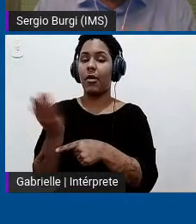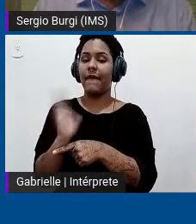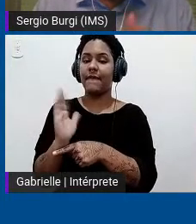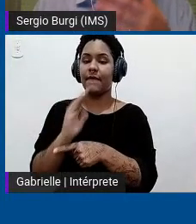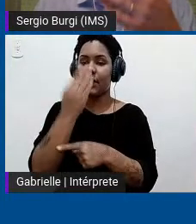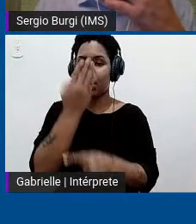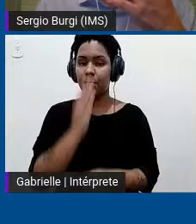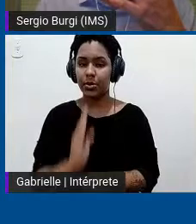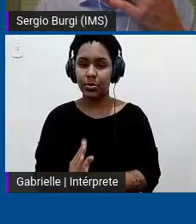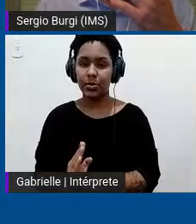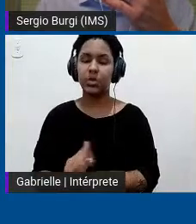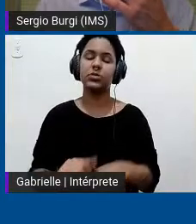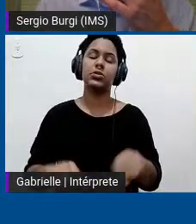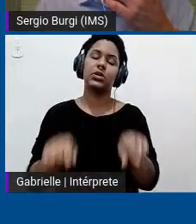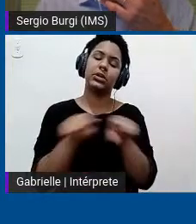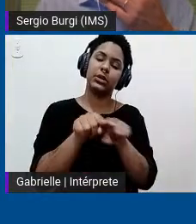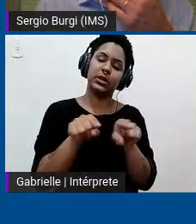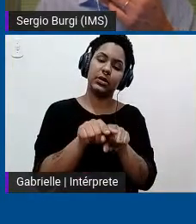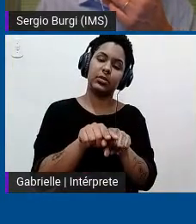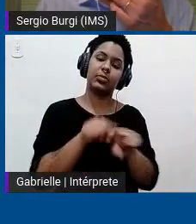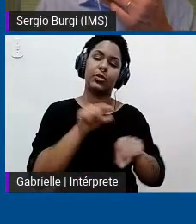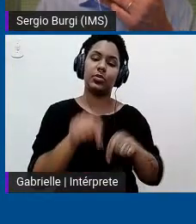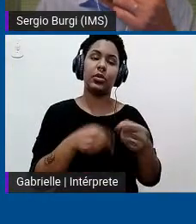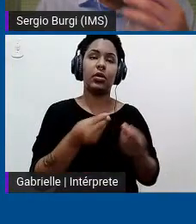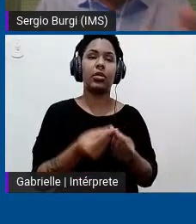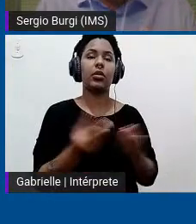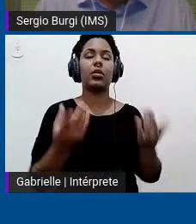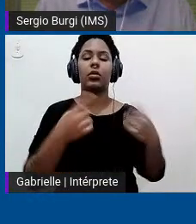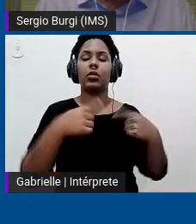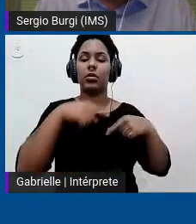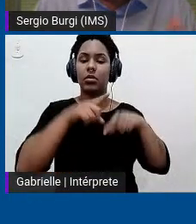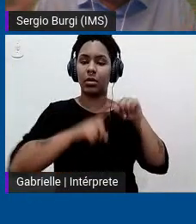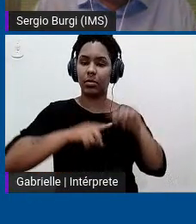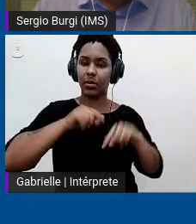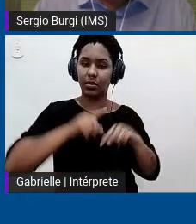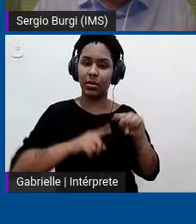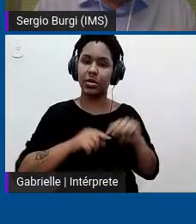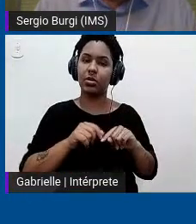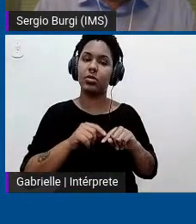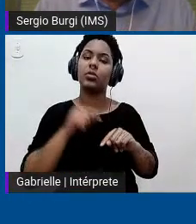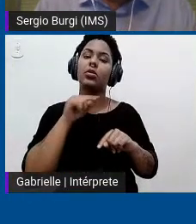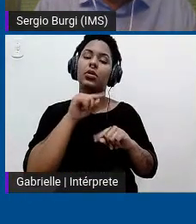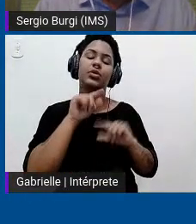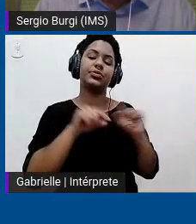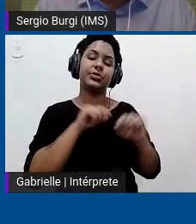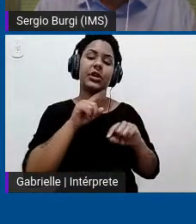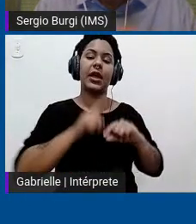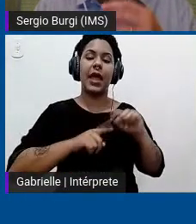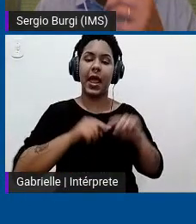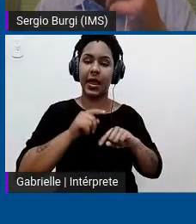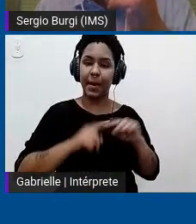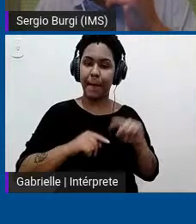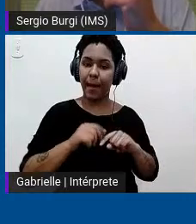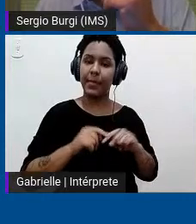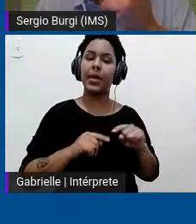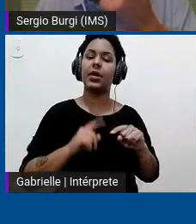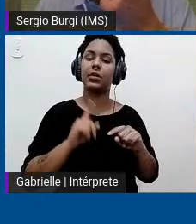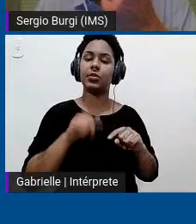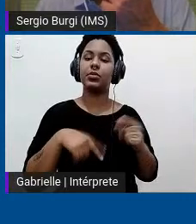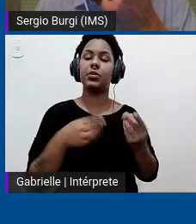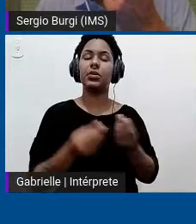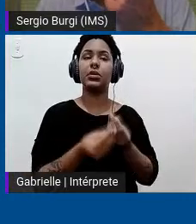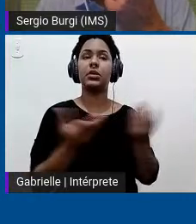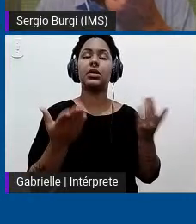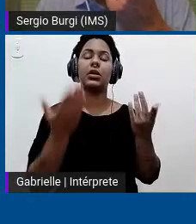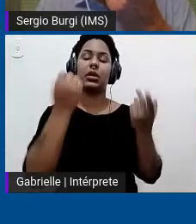também, obviamente, da distribuição de equipamentos, e aqui já equipamentos, né, obviamente, fornecidos por